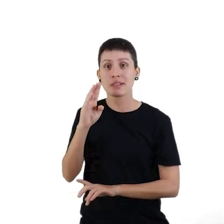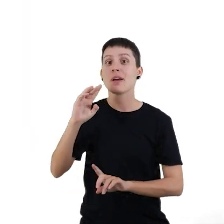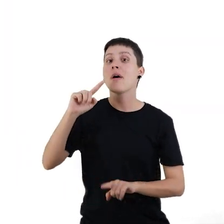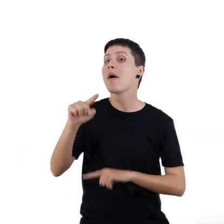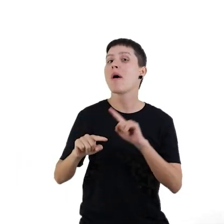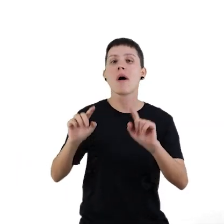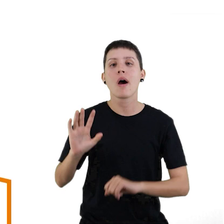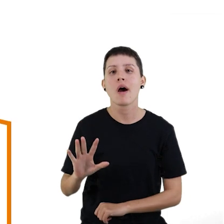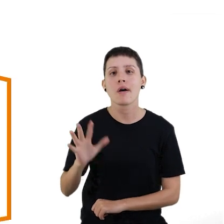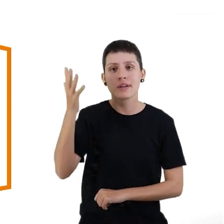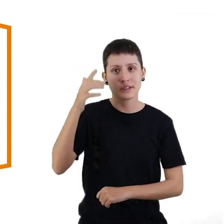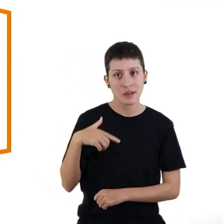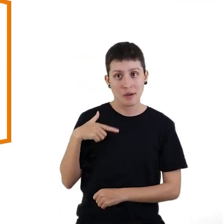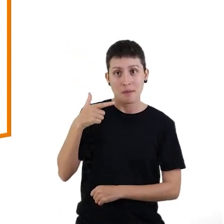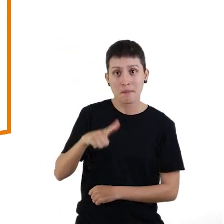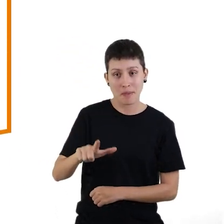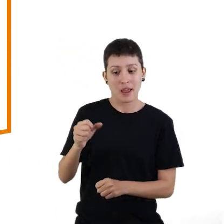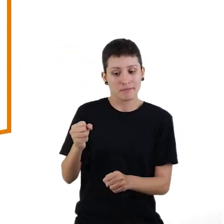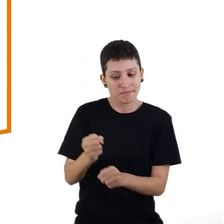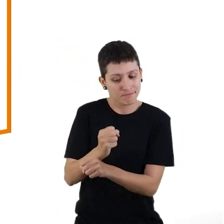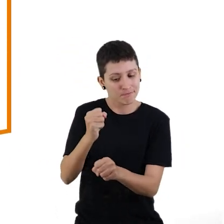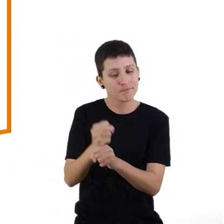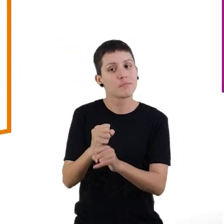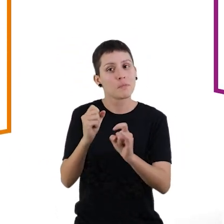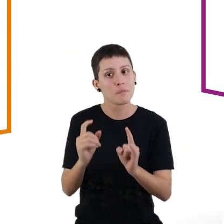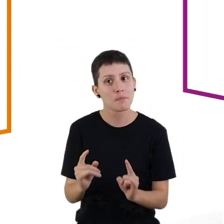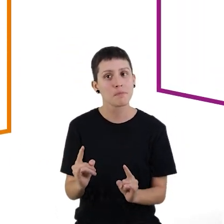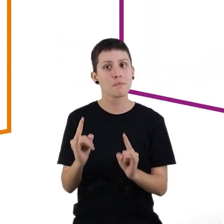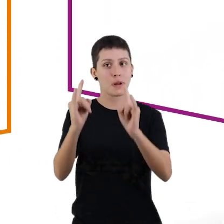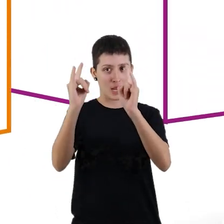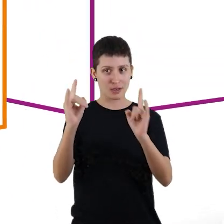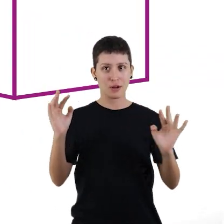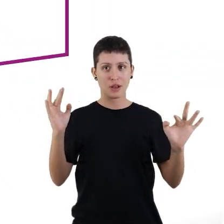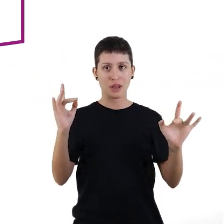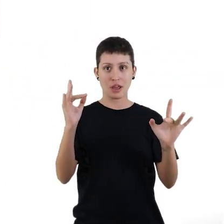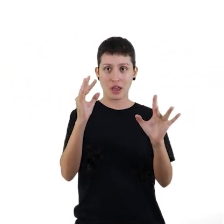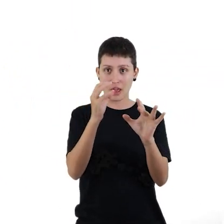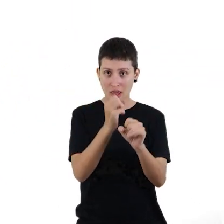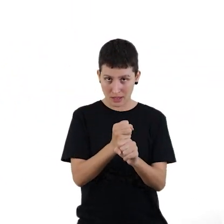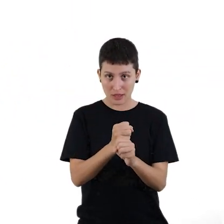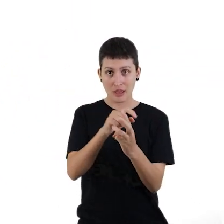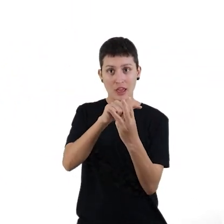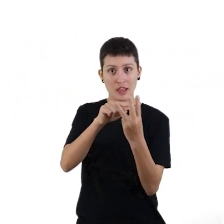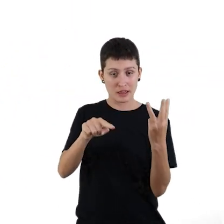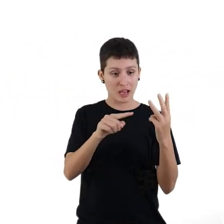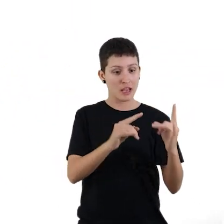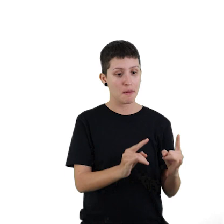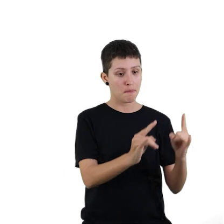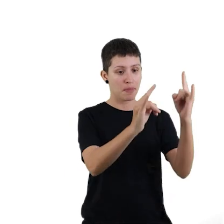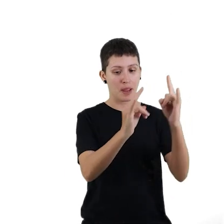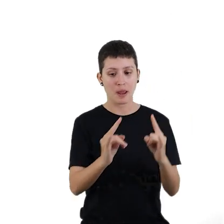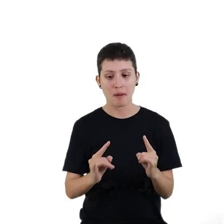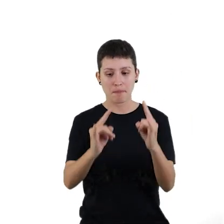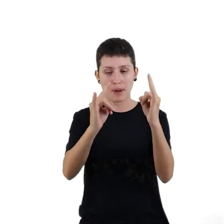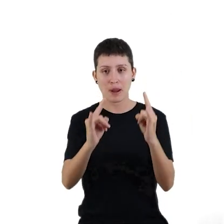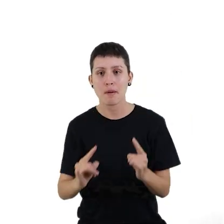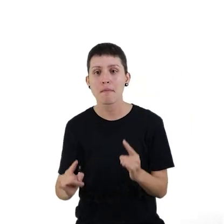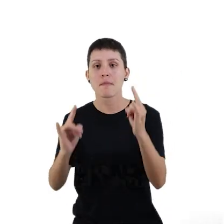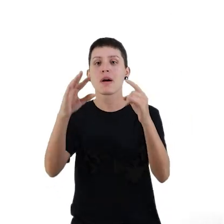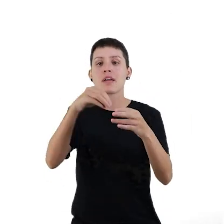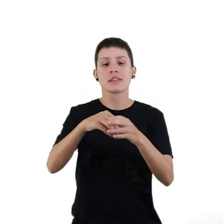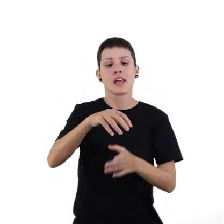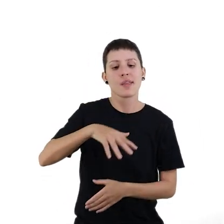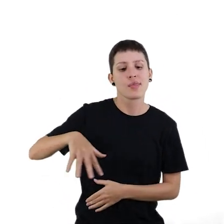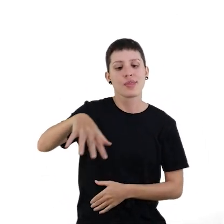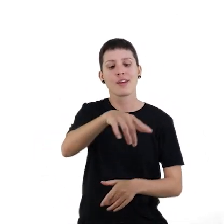em seguida, mais um prédio foi construído, totalizando 3 prédios no Parque Industrial de Garopaba. Com essa